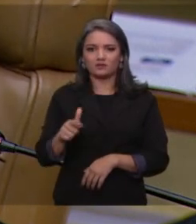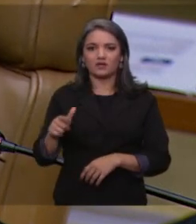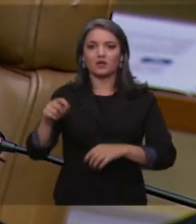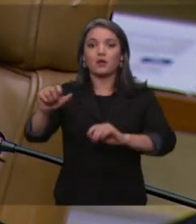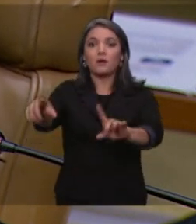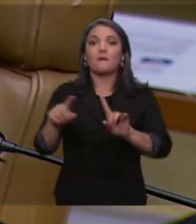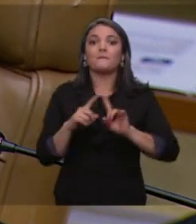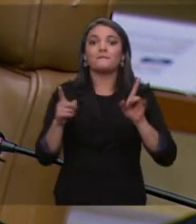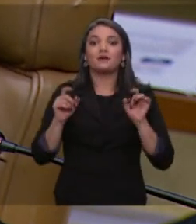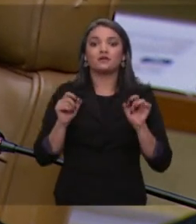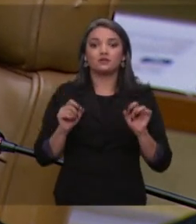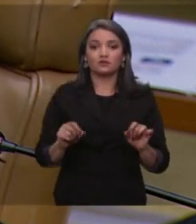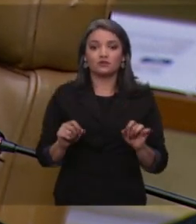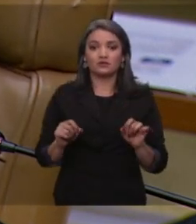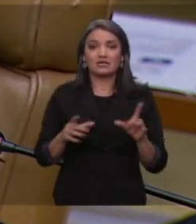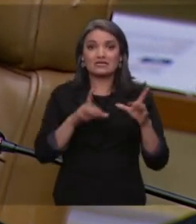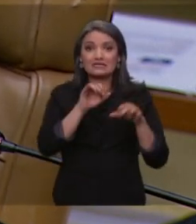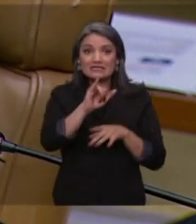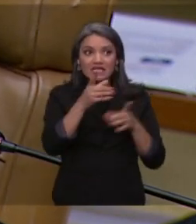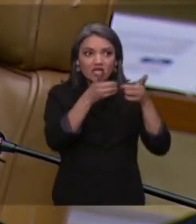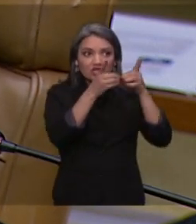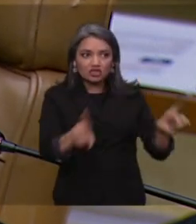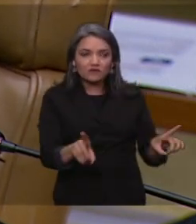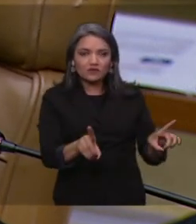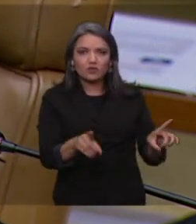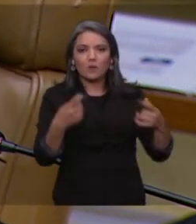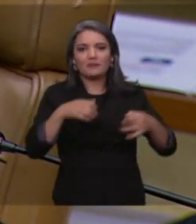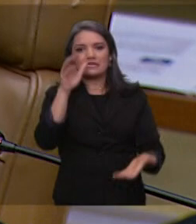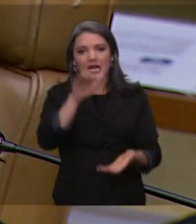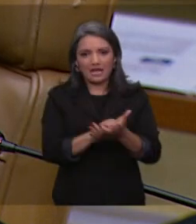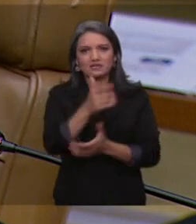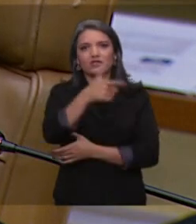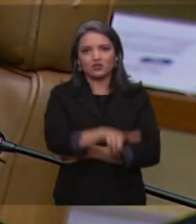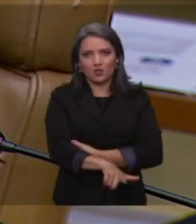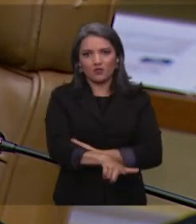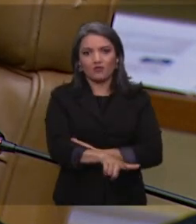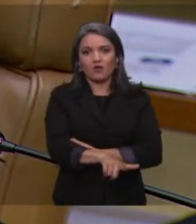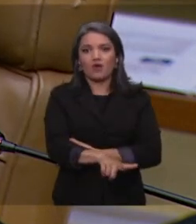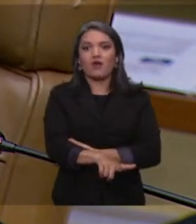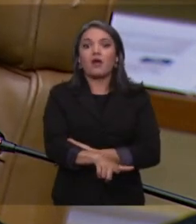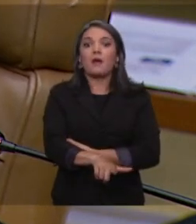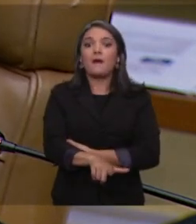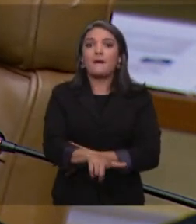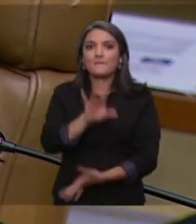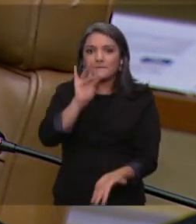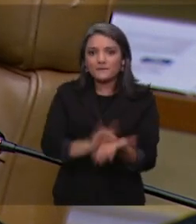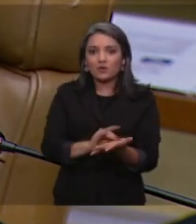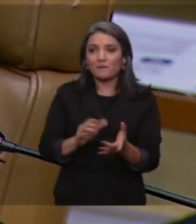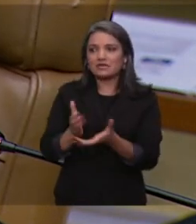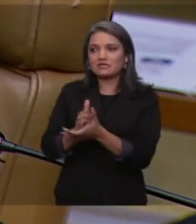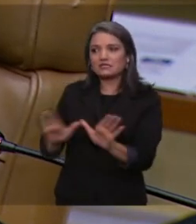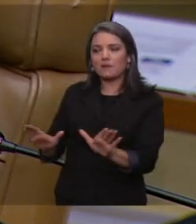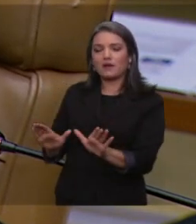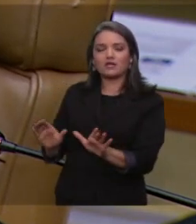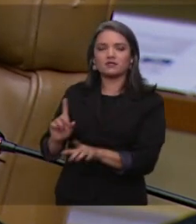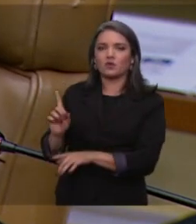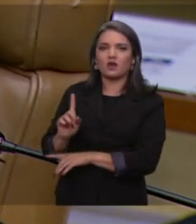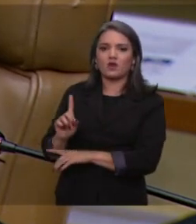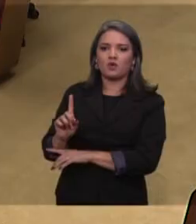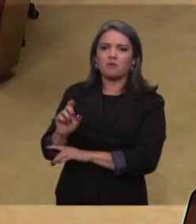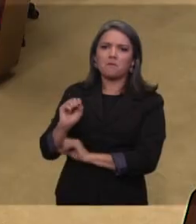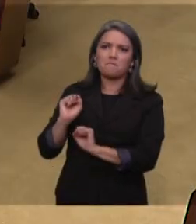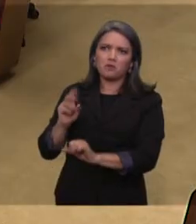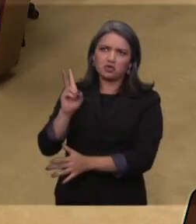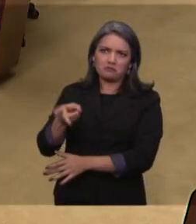novo casamento. A separação, não. Eles restabelecem pelo mesmo casamento. Mas casará se quiser ou não